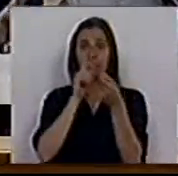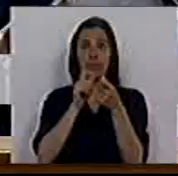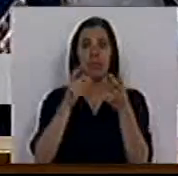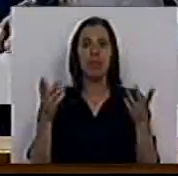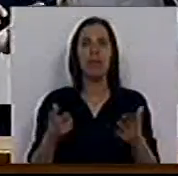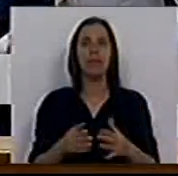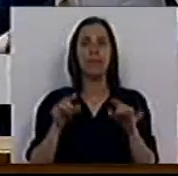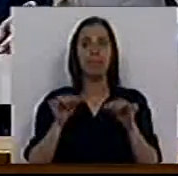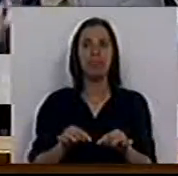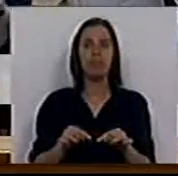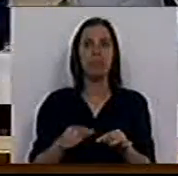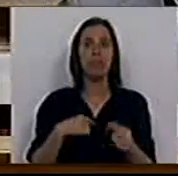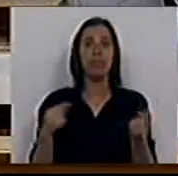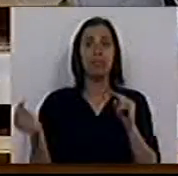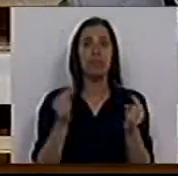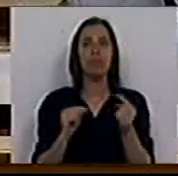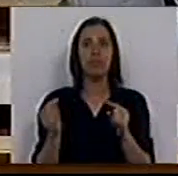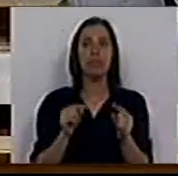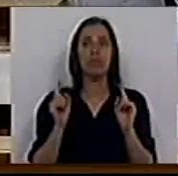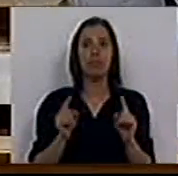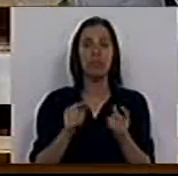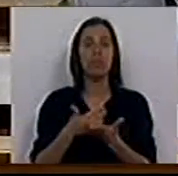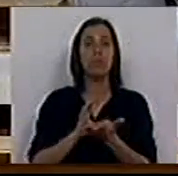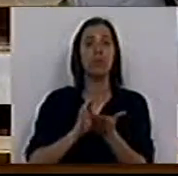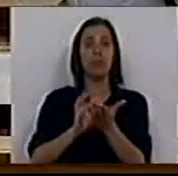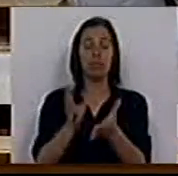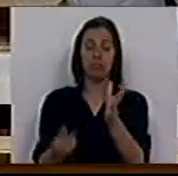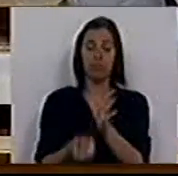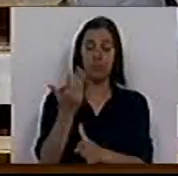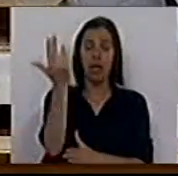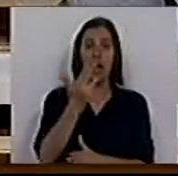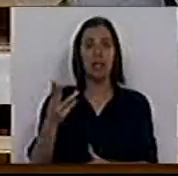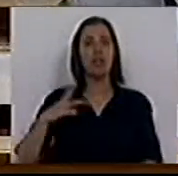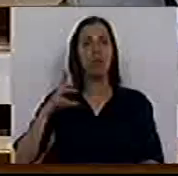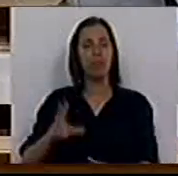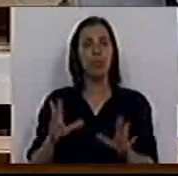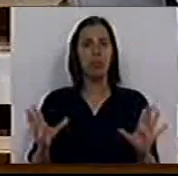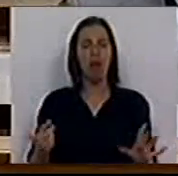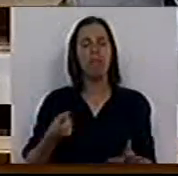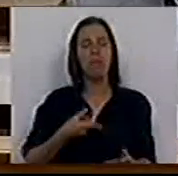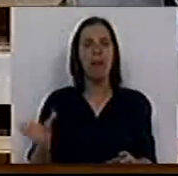momentos em que aqui tivermos a discutir o financiamento à criação artística em Portugal,